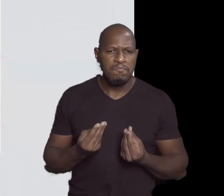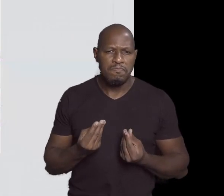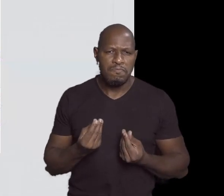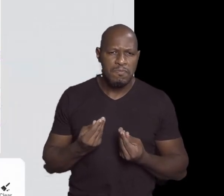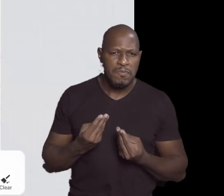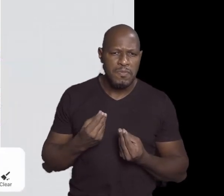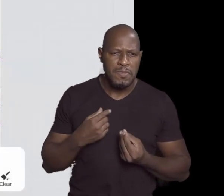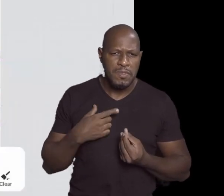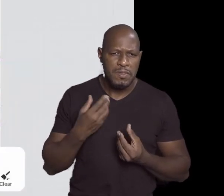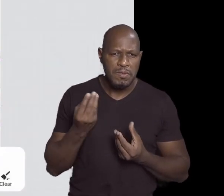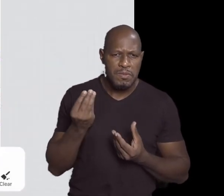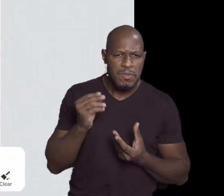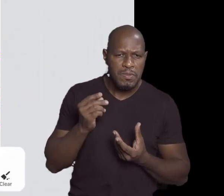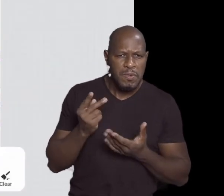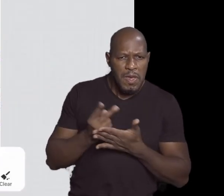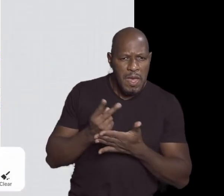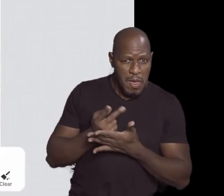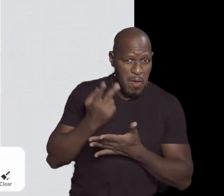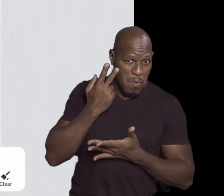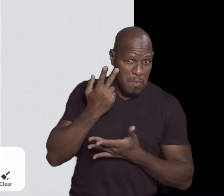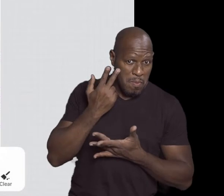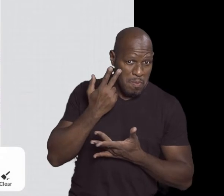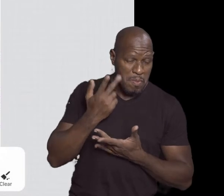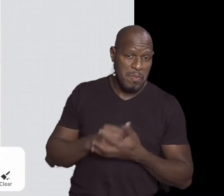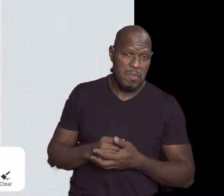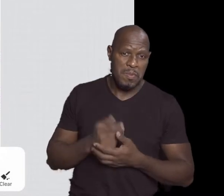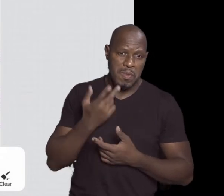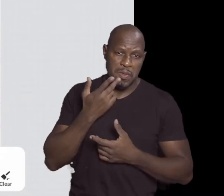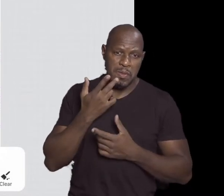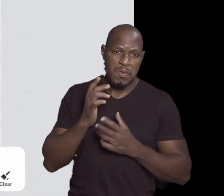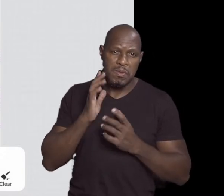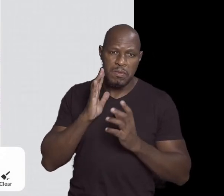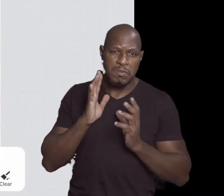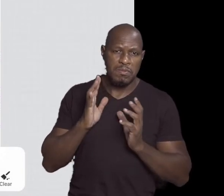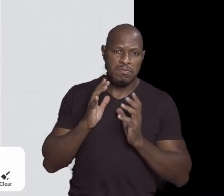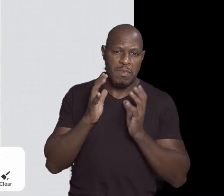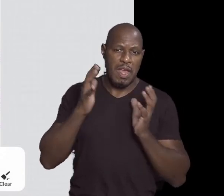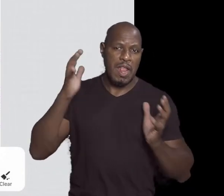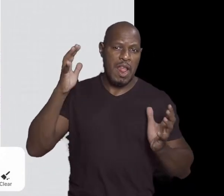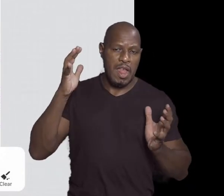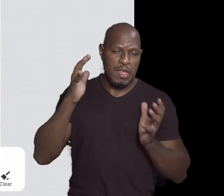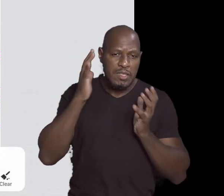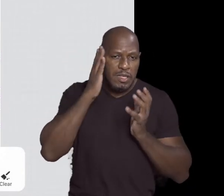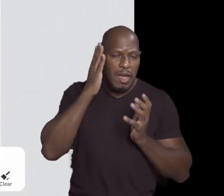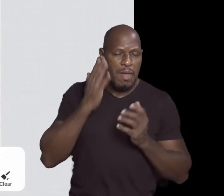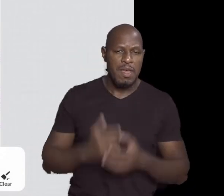Outro erro bastante comum. Fazer uma cabeça muito grande.